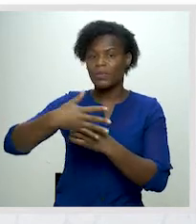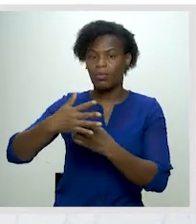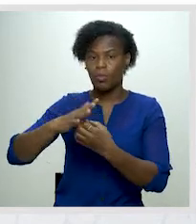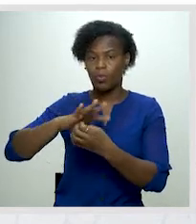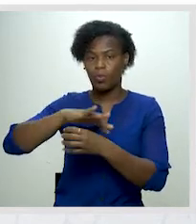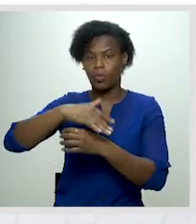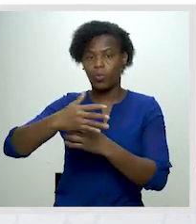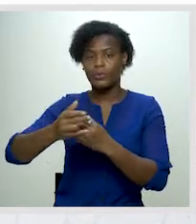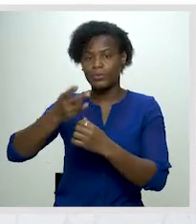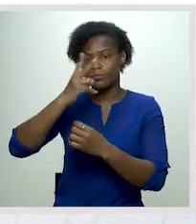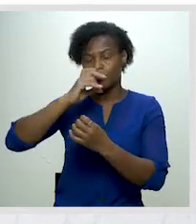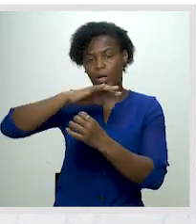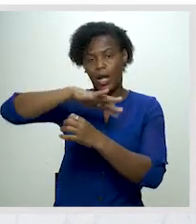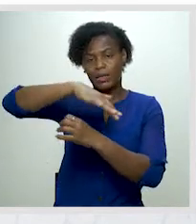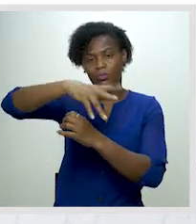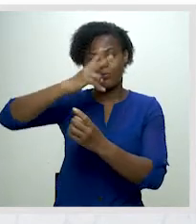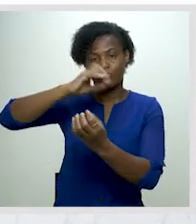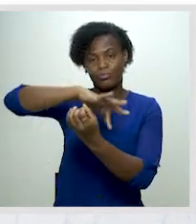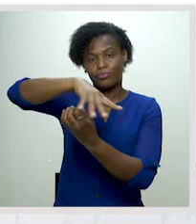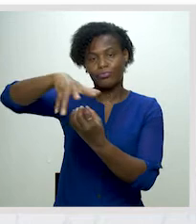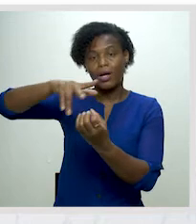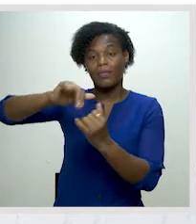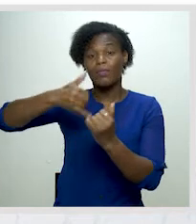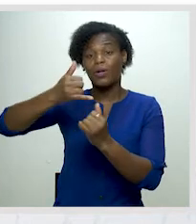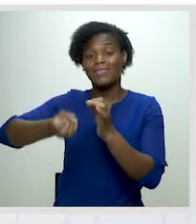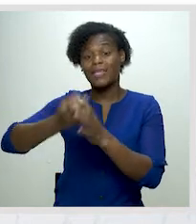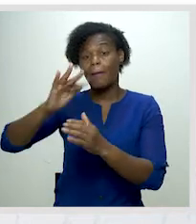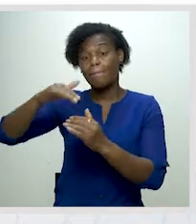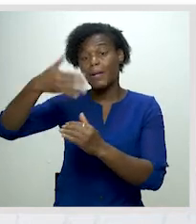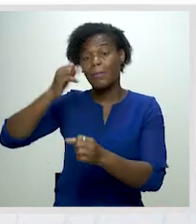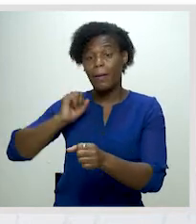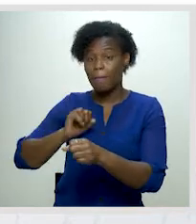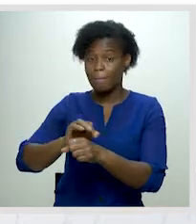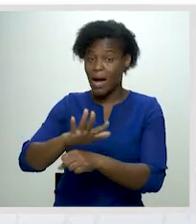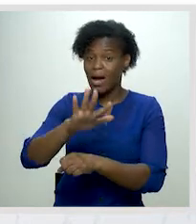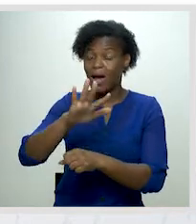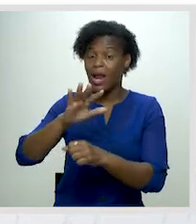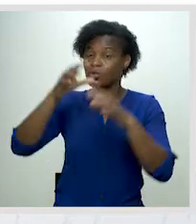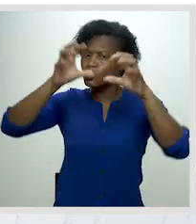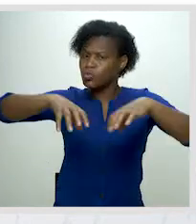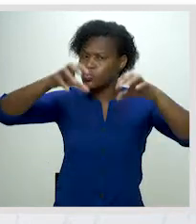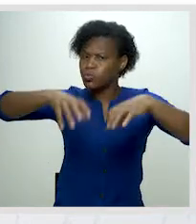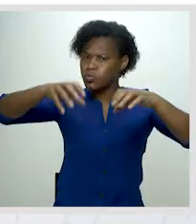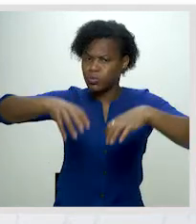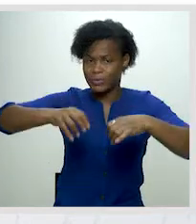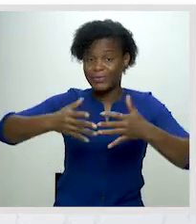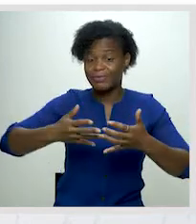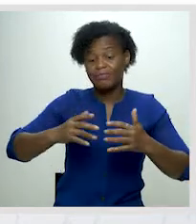a atmosfera, e depois veio a surgir o quê? Os primeiros mares, através das fortes